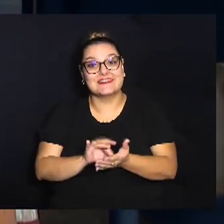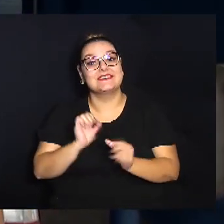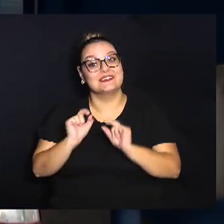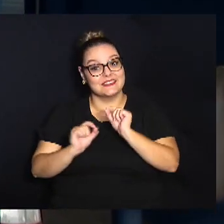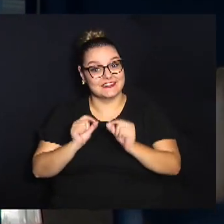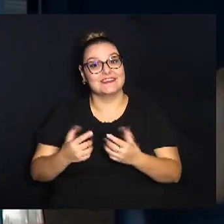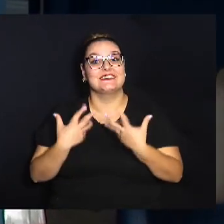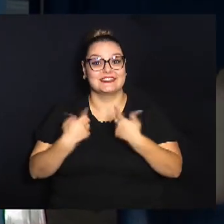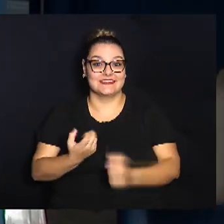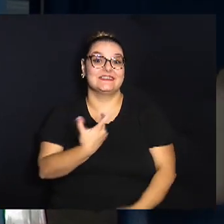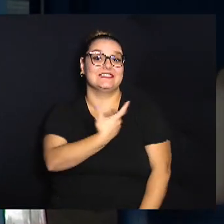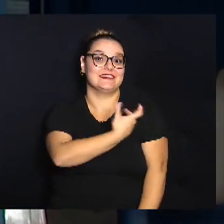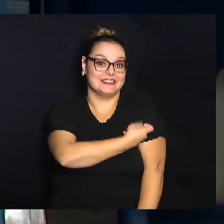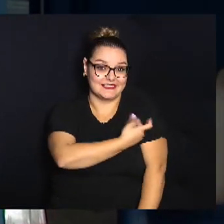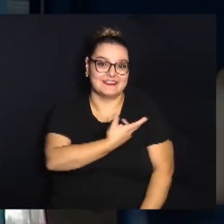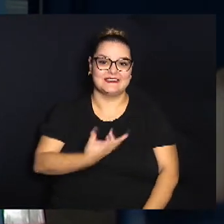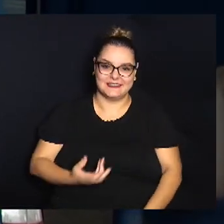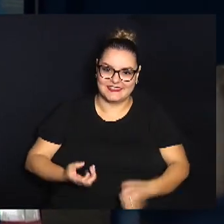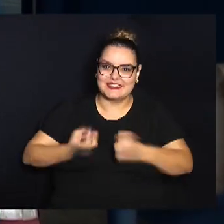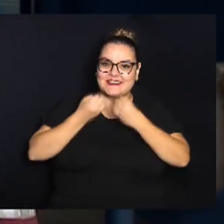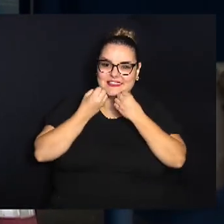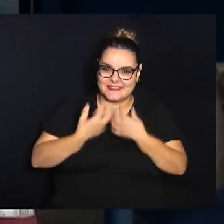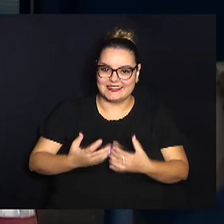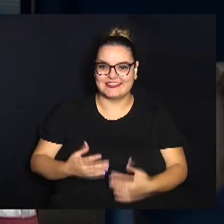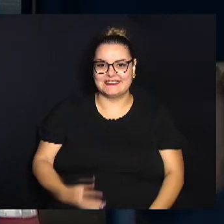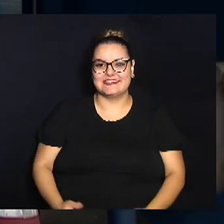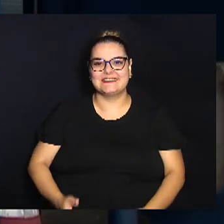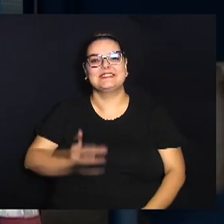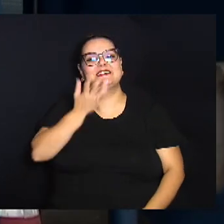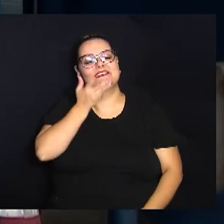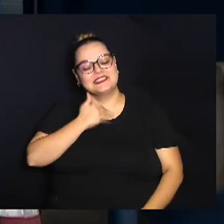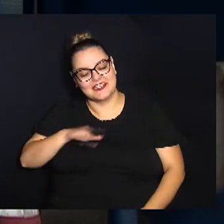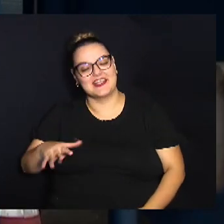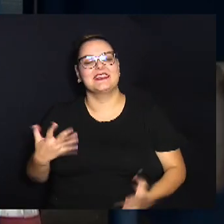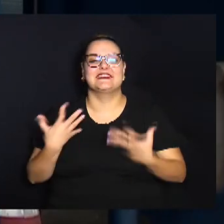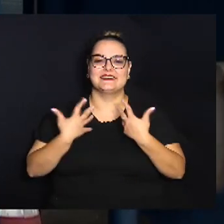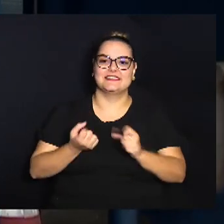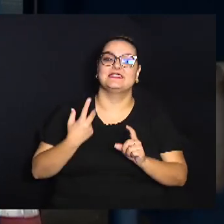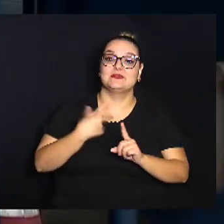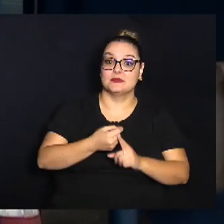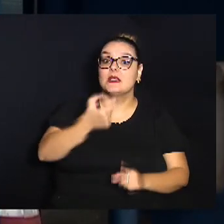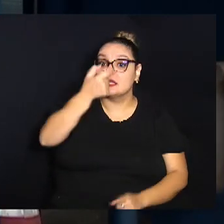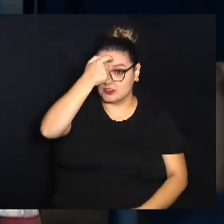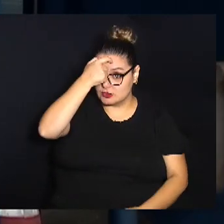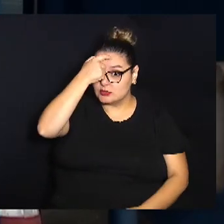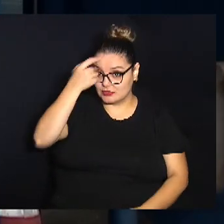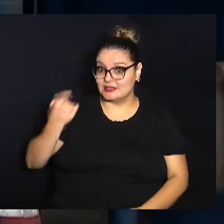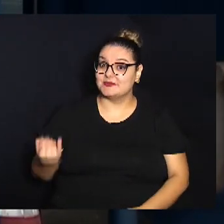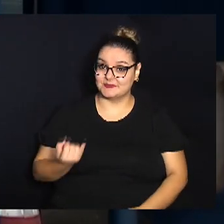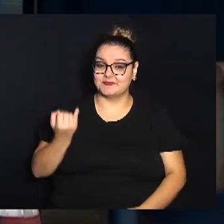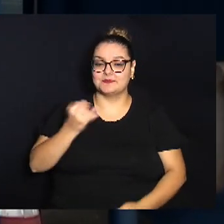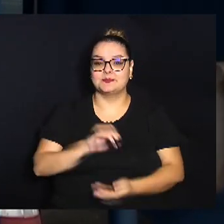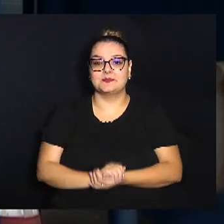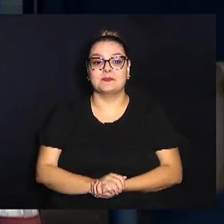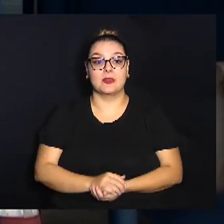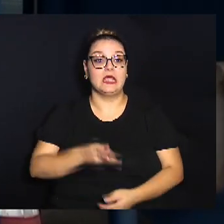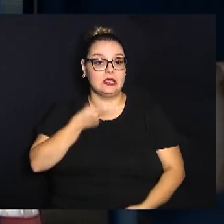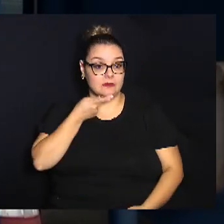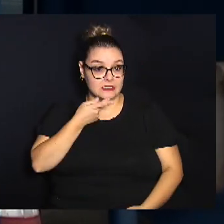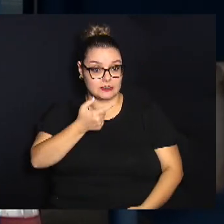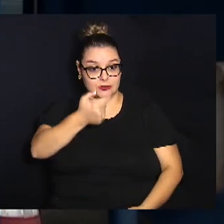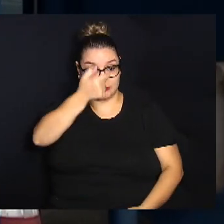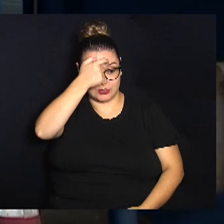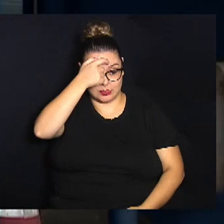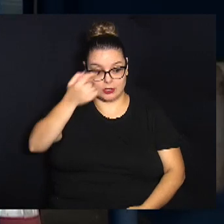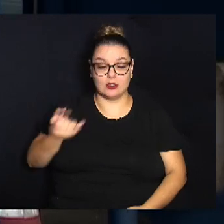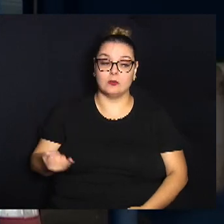recebendo a vacina ali no braço, né? Muito bom ver essa molecada aí já recebendo a dose e se conscientizando dessa importância. Falando em conscientização, a